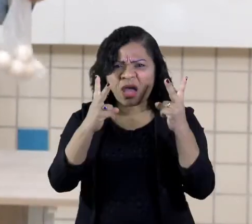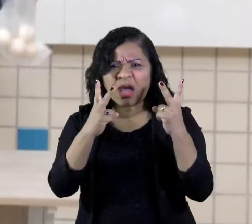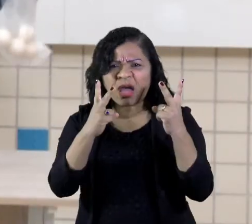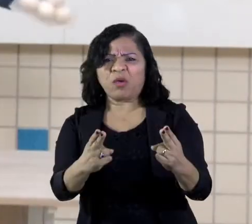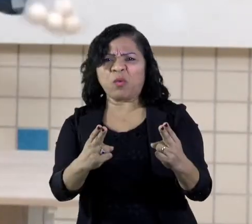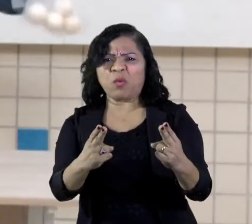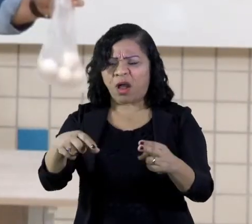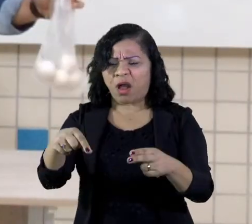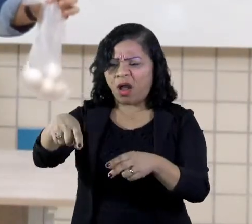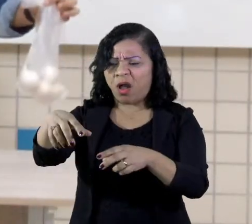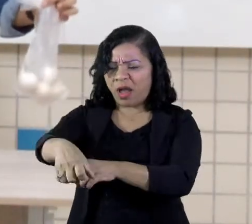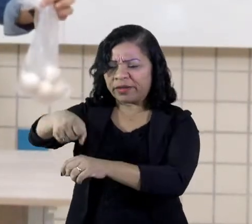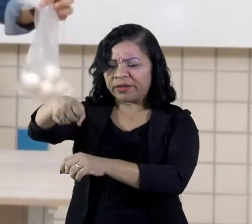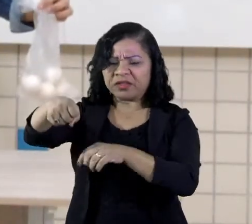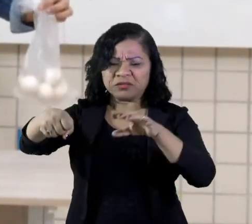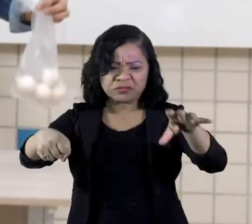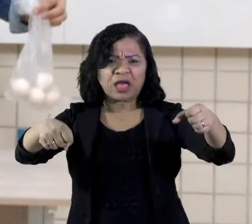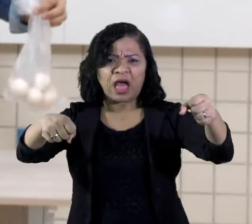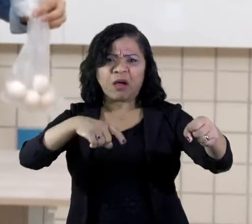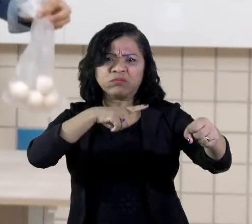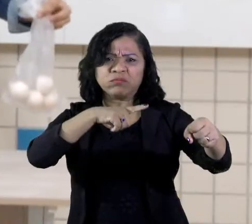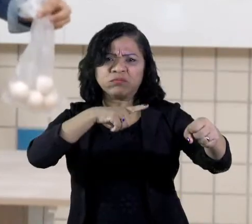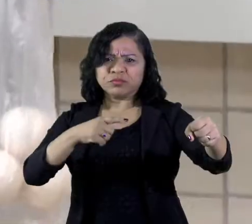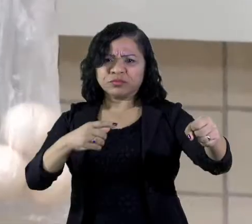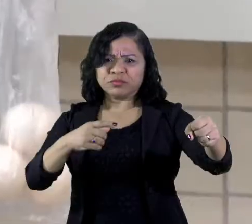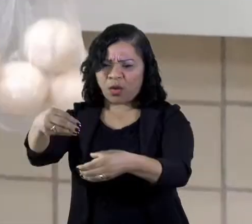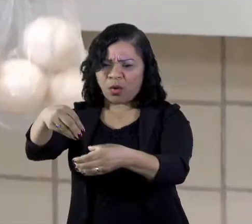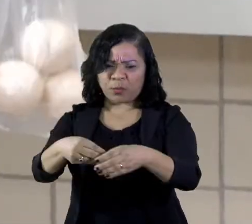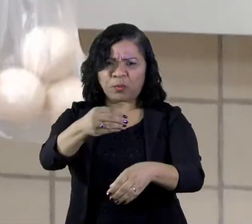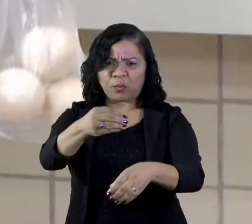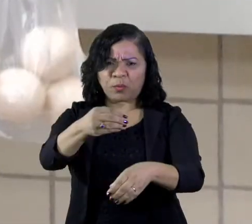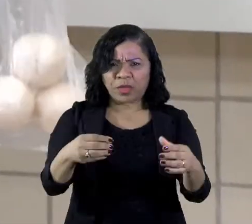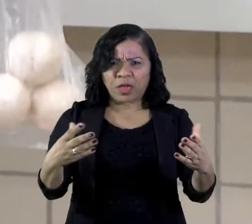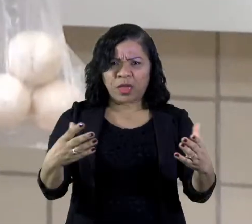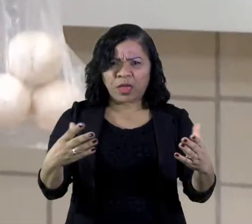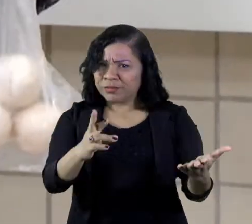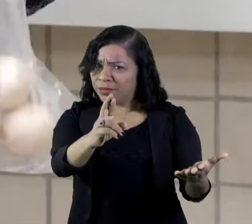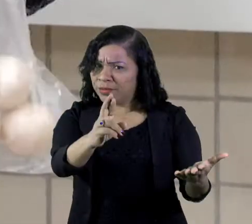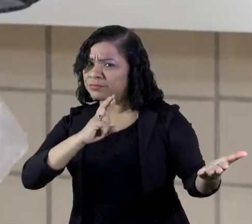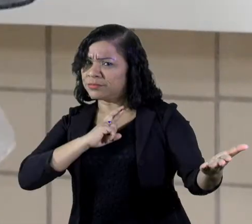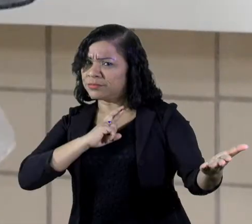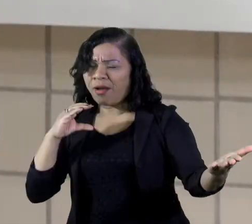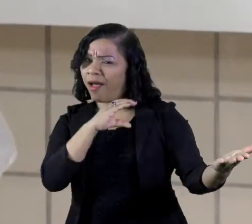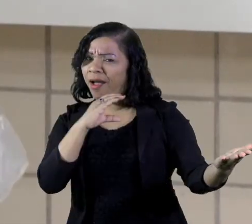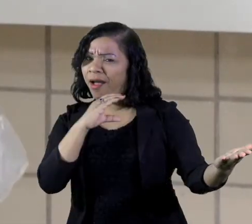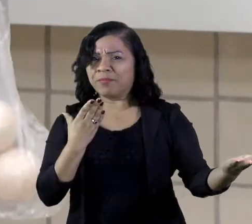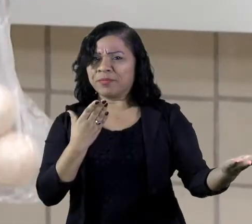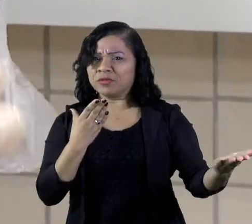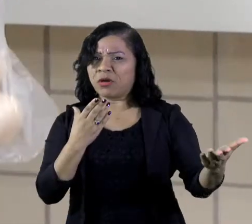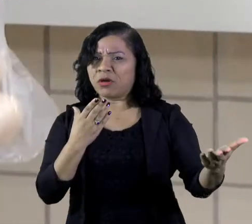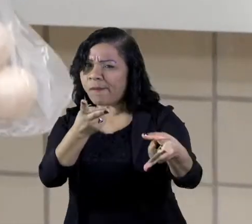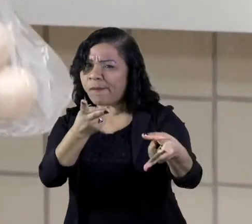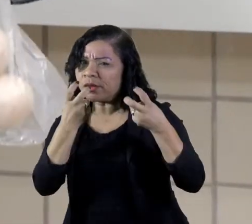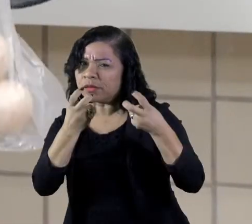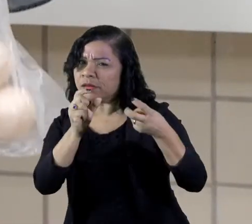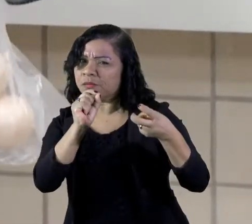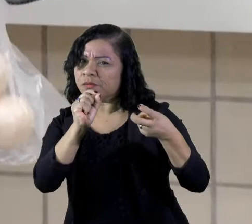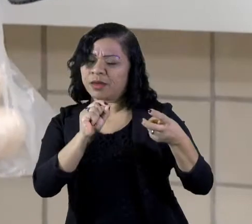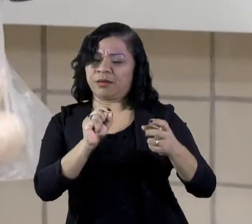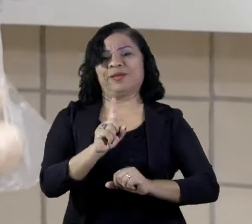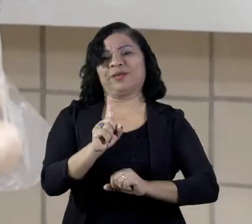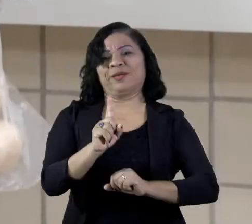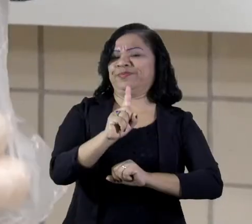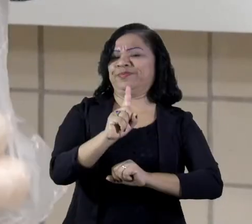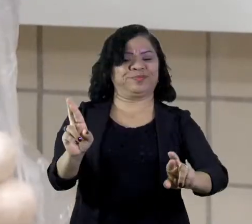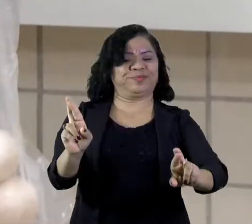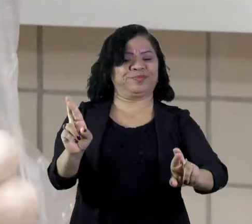num saco, há no outro? E aí vocês podem me responder de imediato, né? A gente vai perceber que não há uma